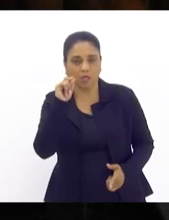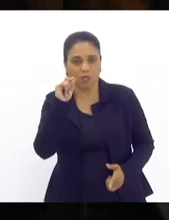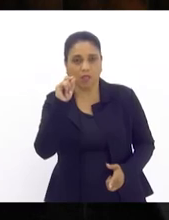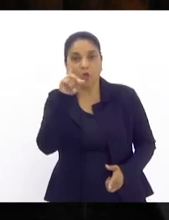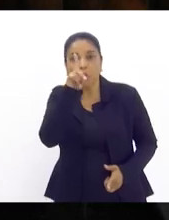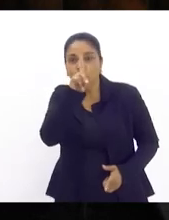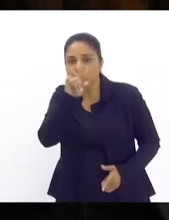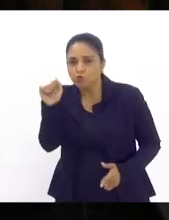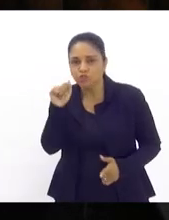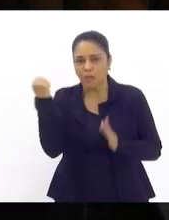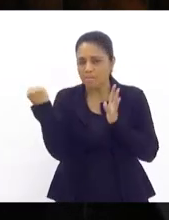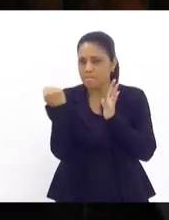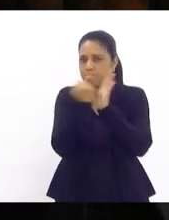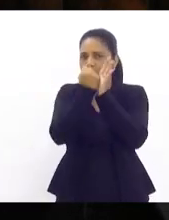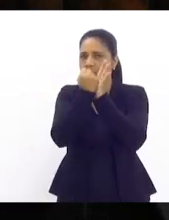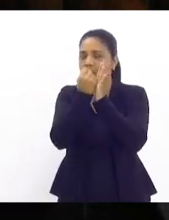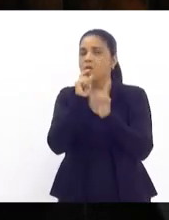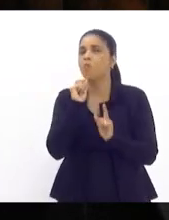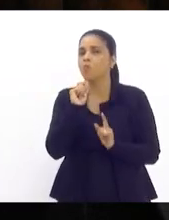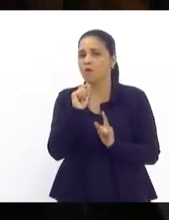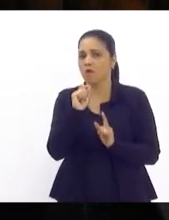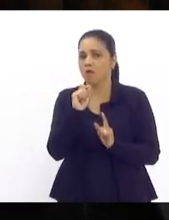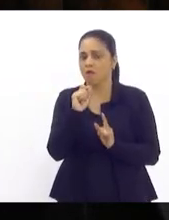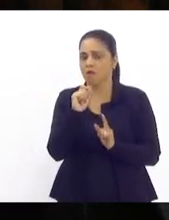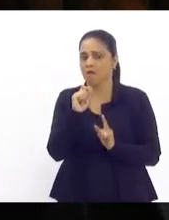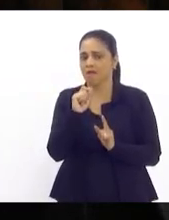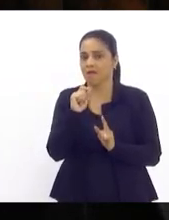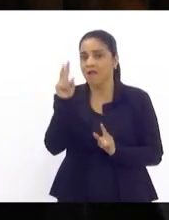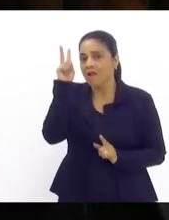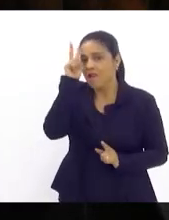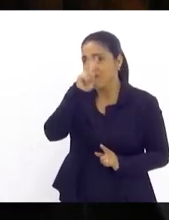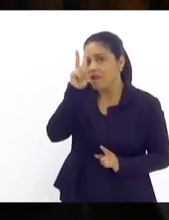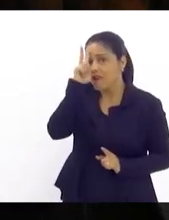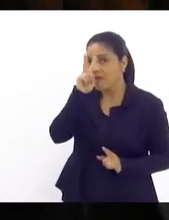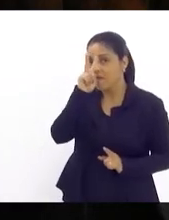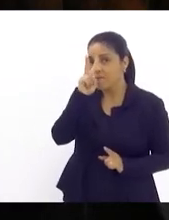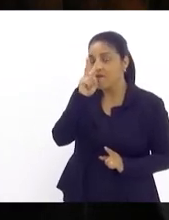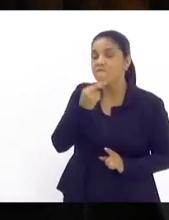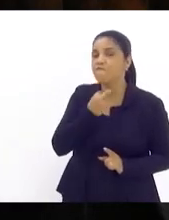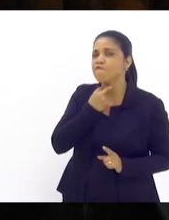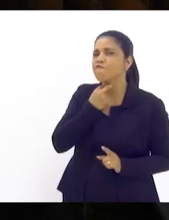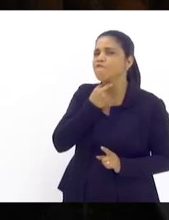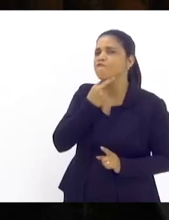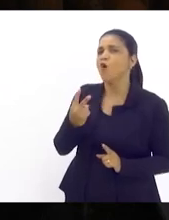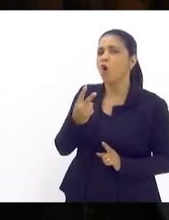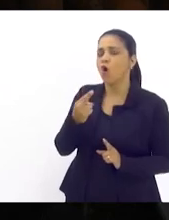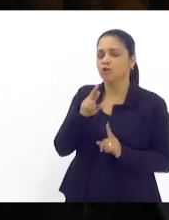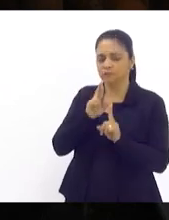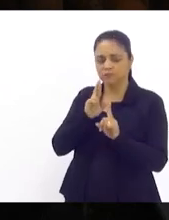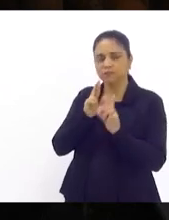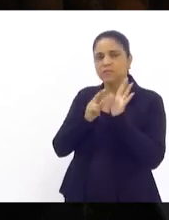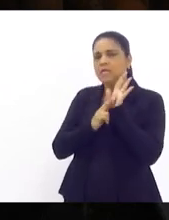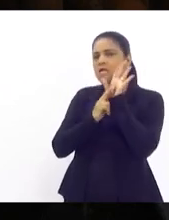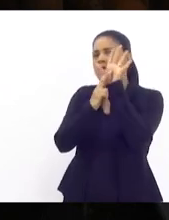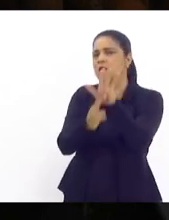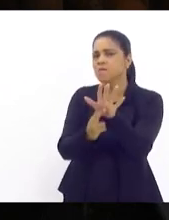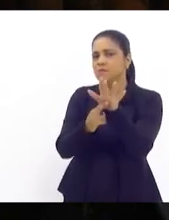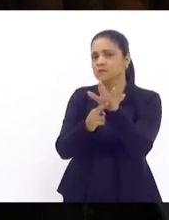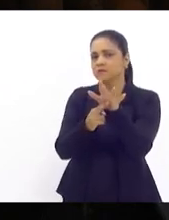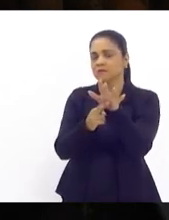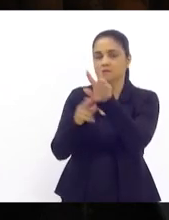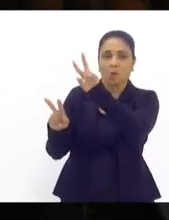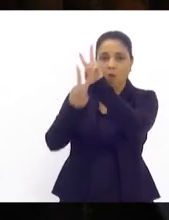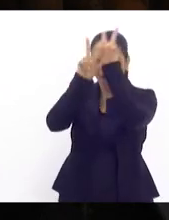como algo importante porque nos faz lembrar e dar voz a um tema. Por isso, hoje, aqui no plenário, nós